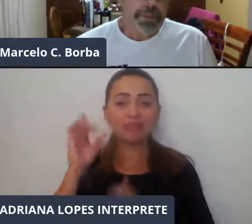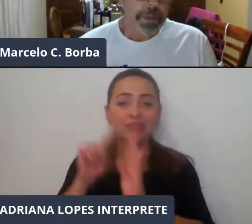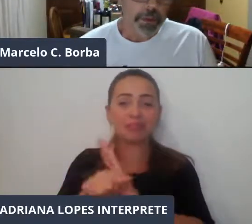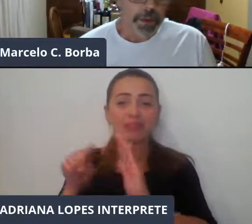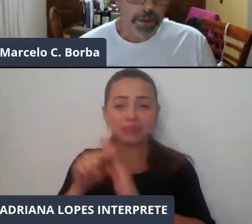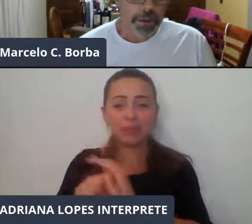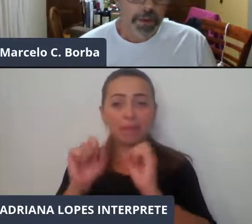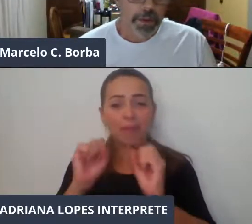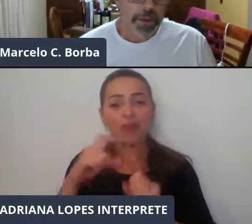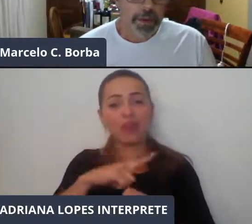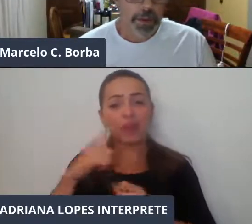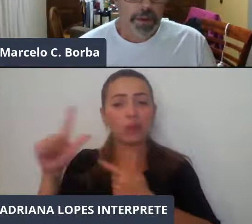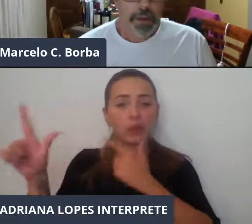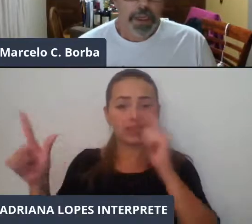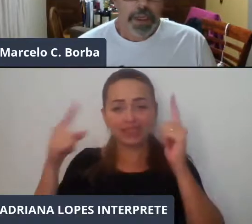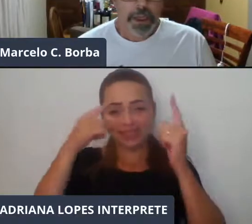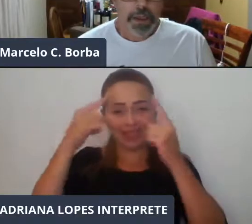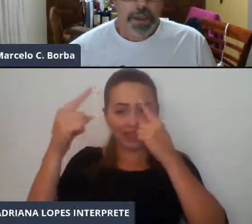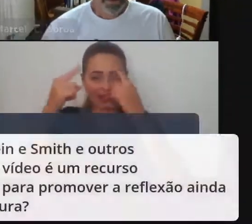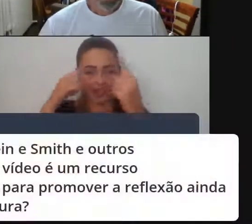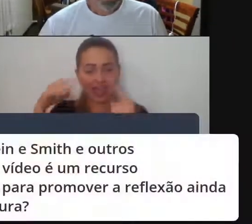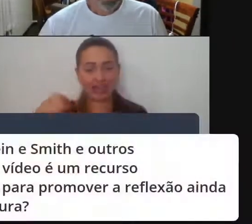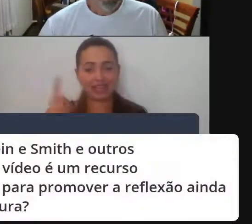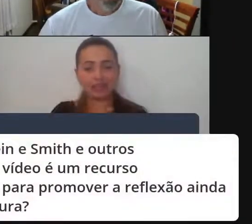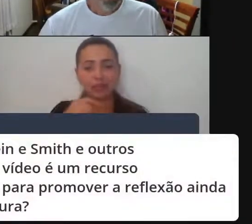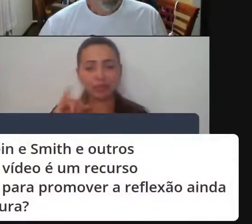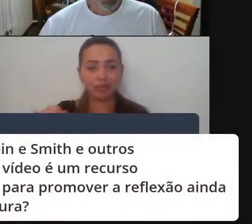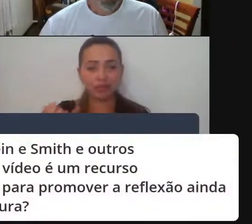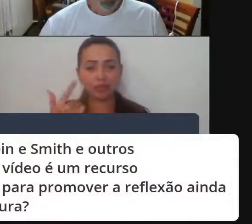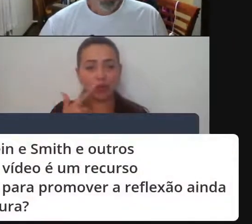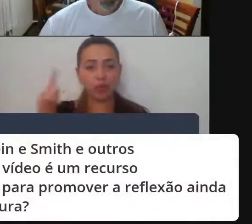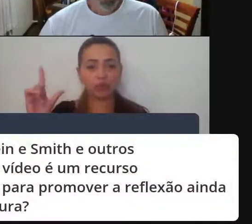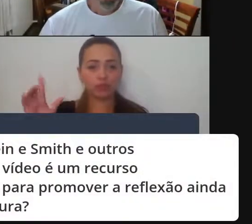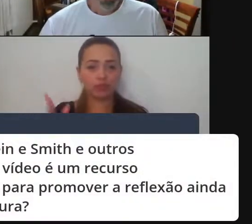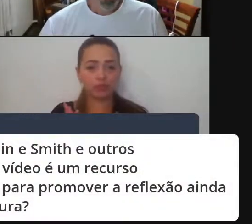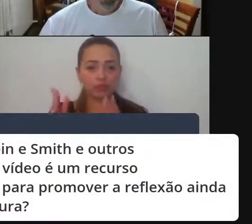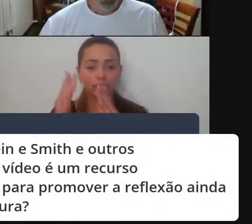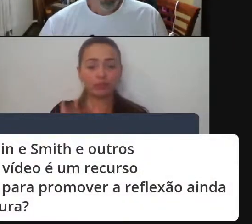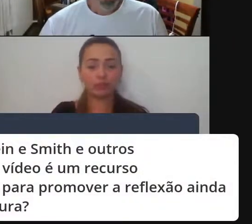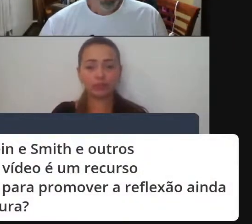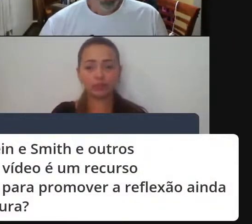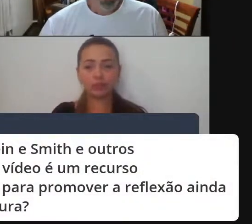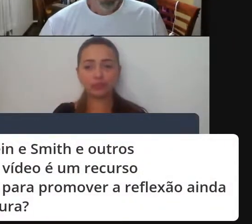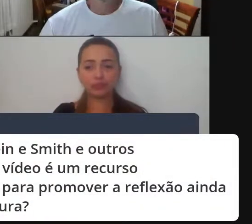gerar outras ideias, né, Marcelo? E a gente pode ir para outros caminhos também.